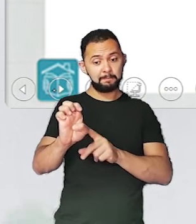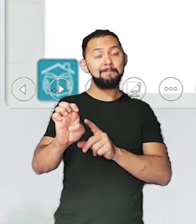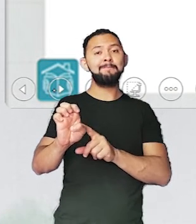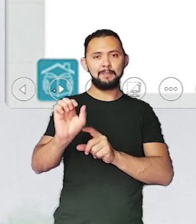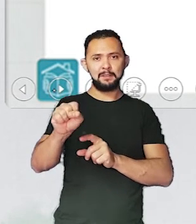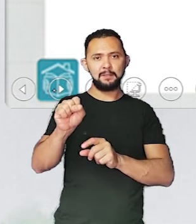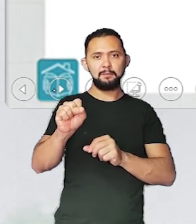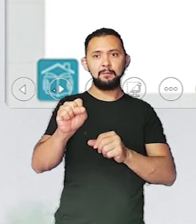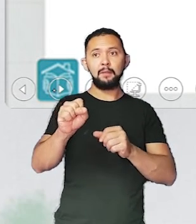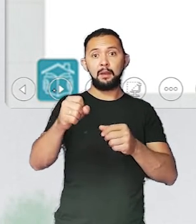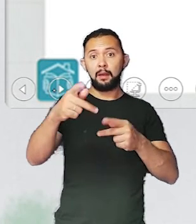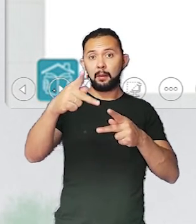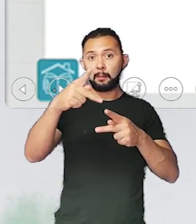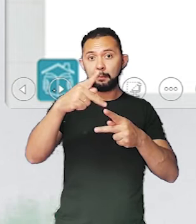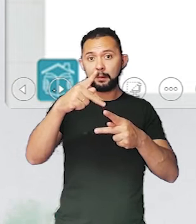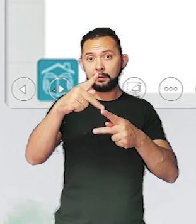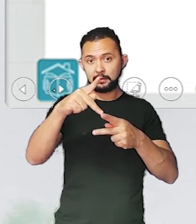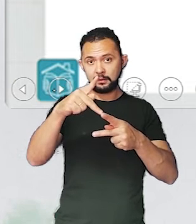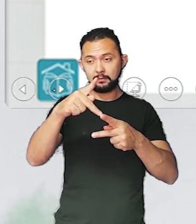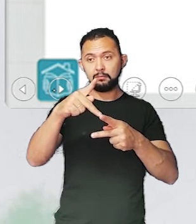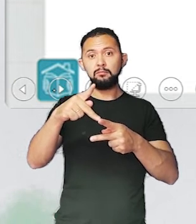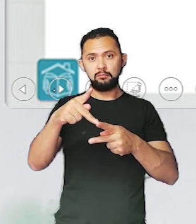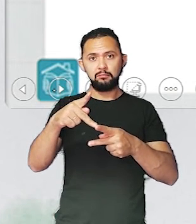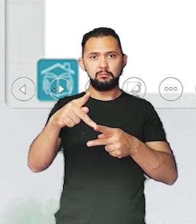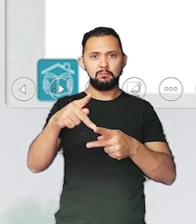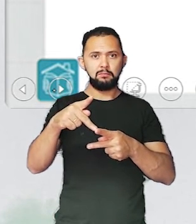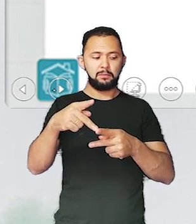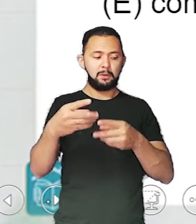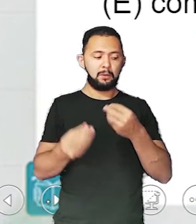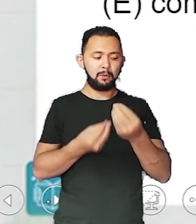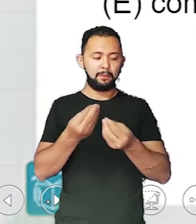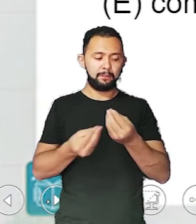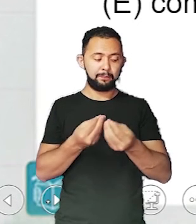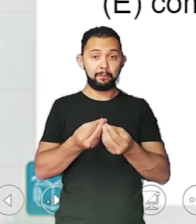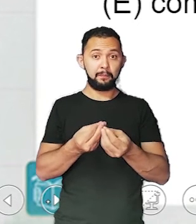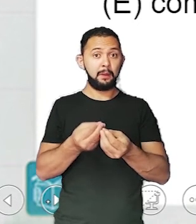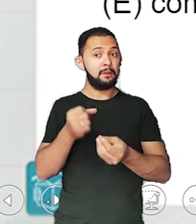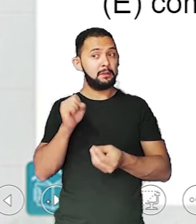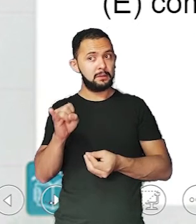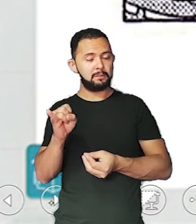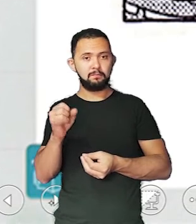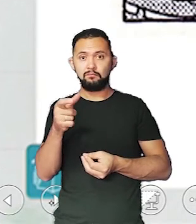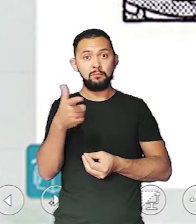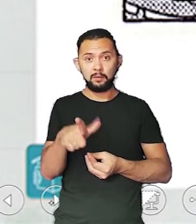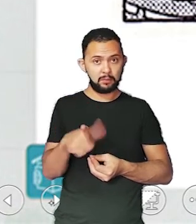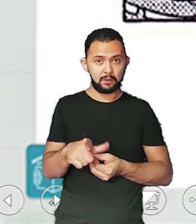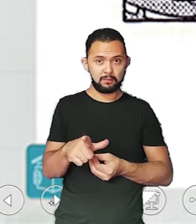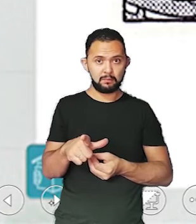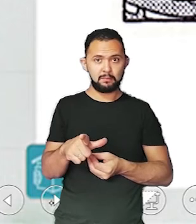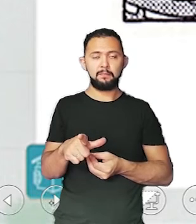de, aí nós poderíamos analisar se o verbo realmente pede preposição. No caso aqui, ele não pede, né? Então, a objetiva é indireta.